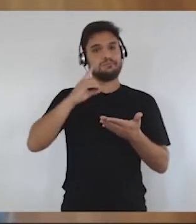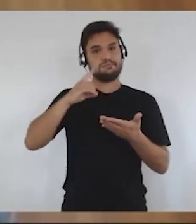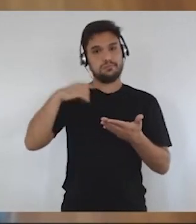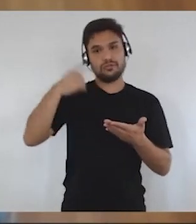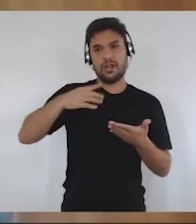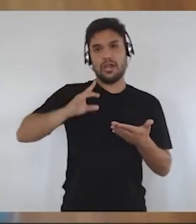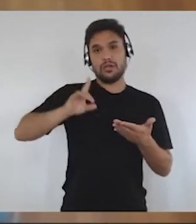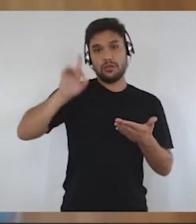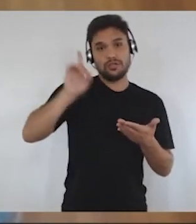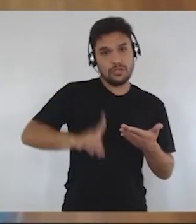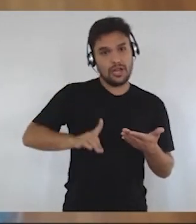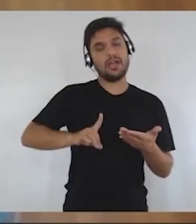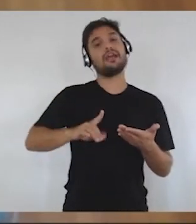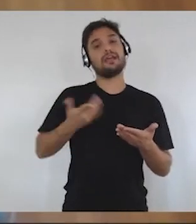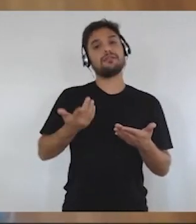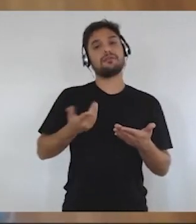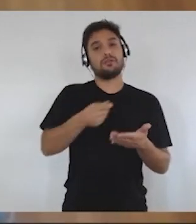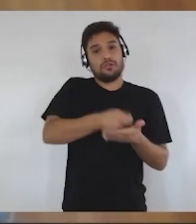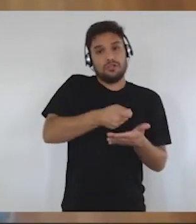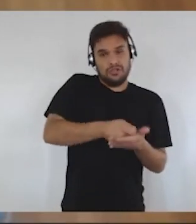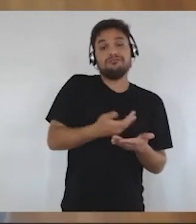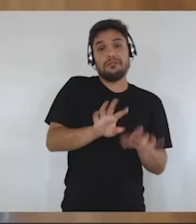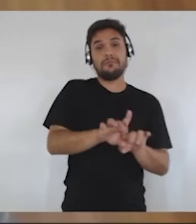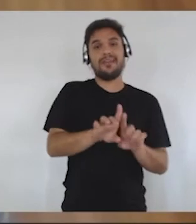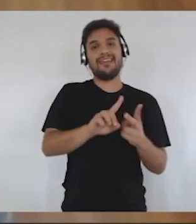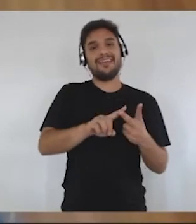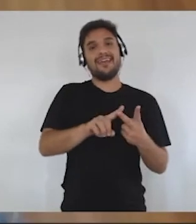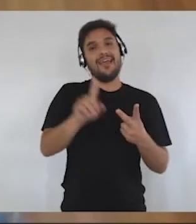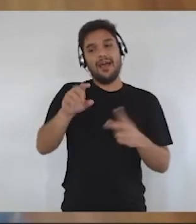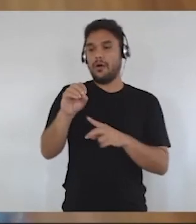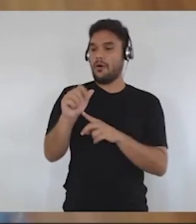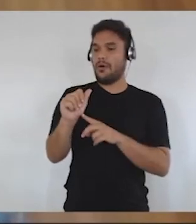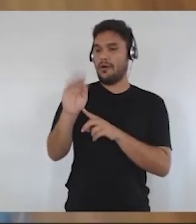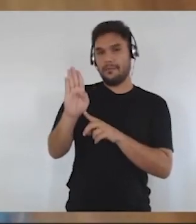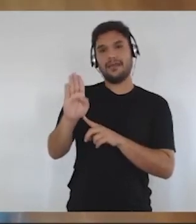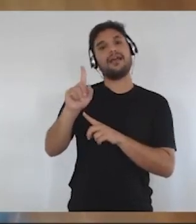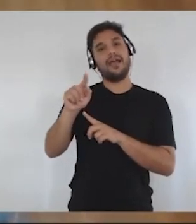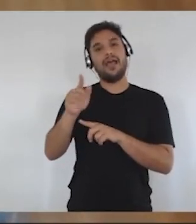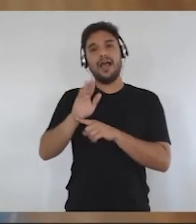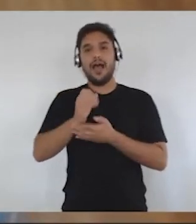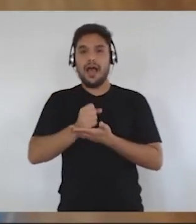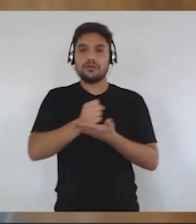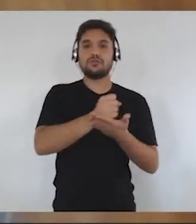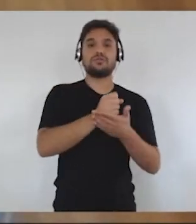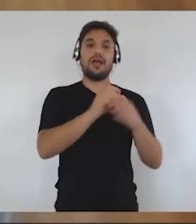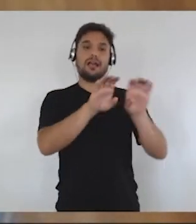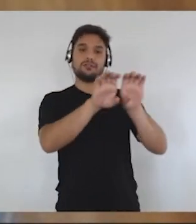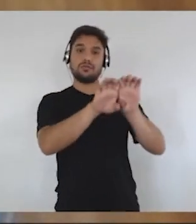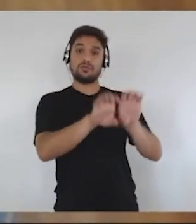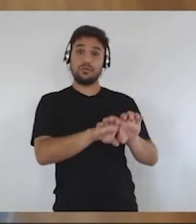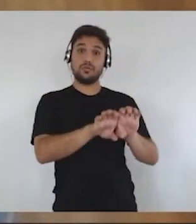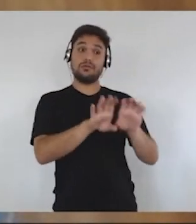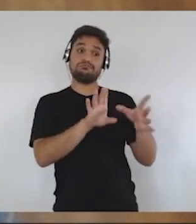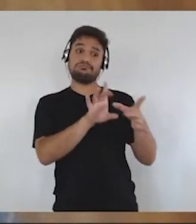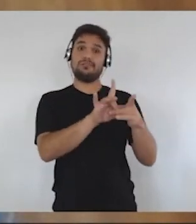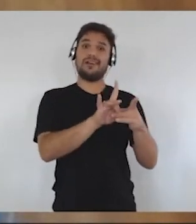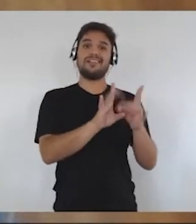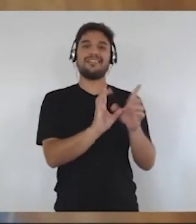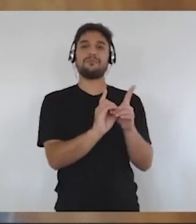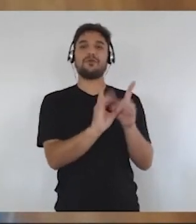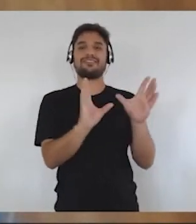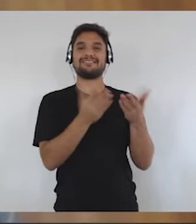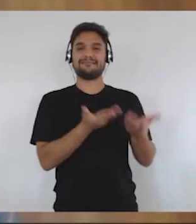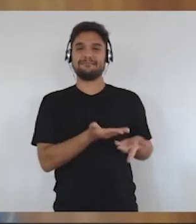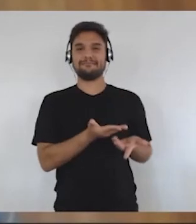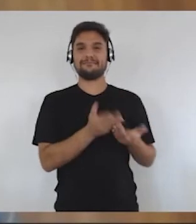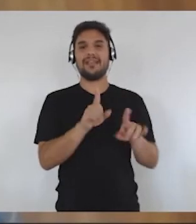exige o cumprimento de deveres de advogados, é uma entidade fundamental para a estrutura de Estado democrático de direito. Uma